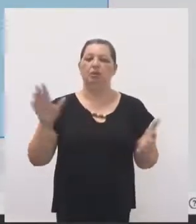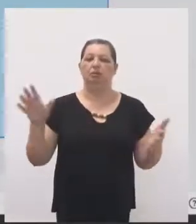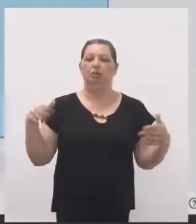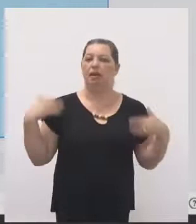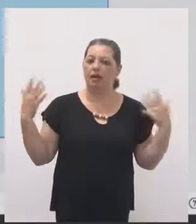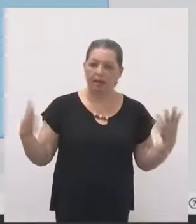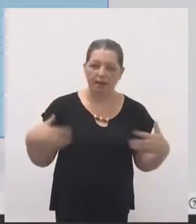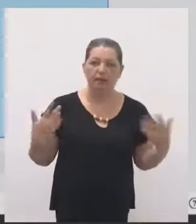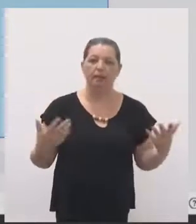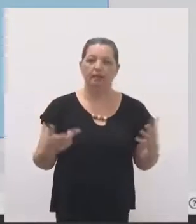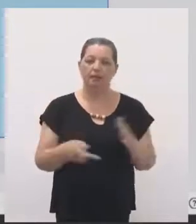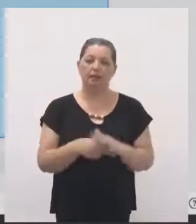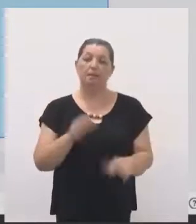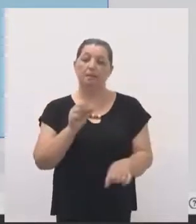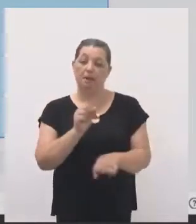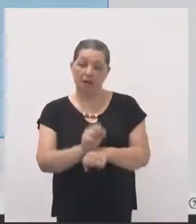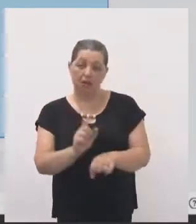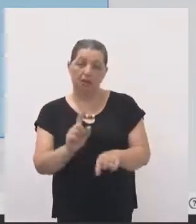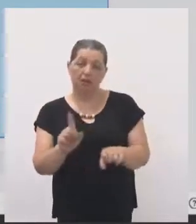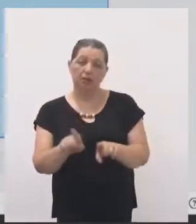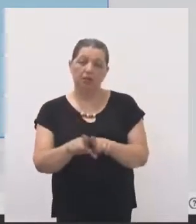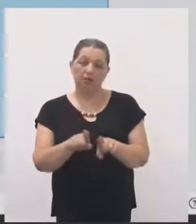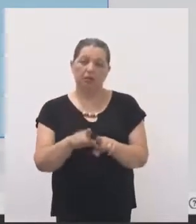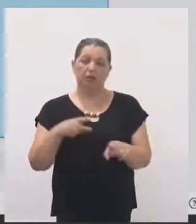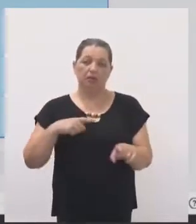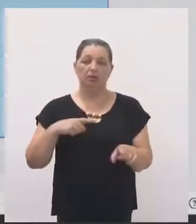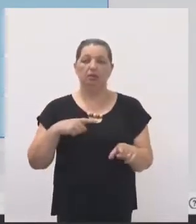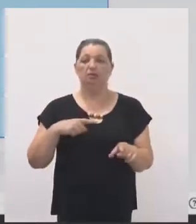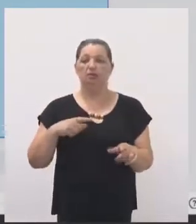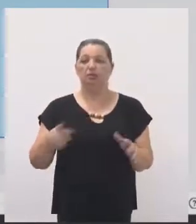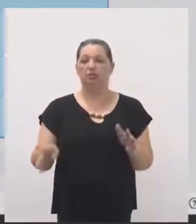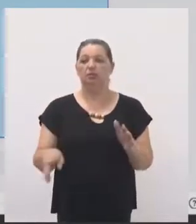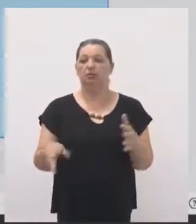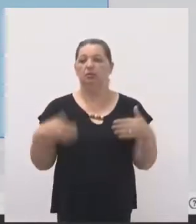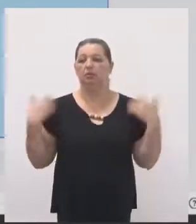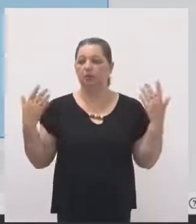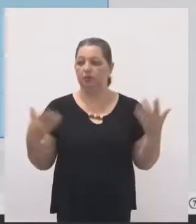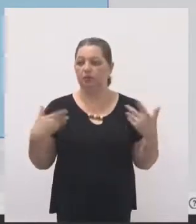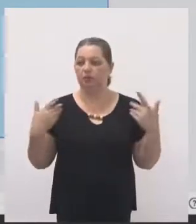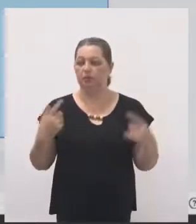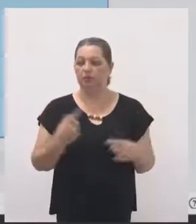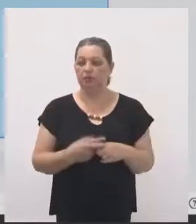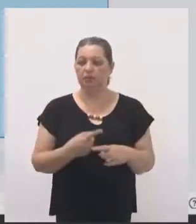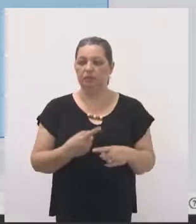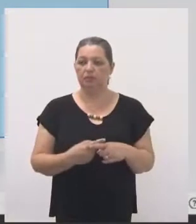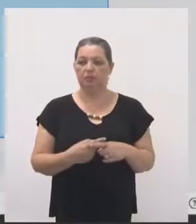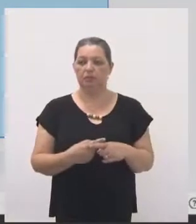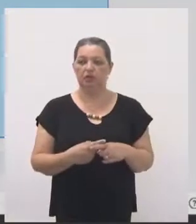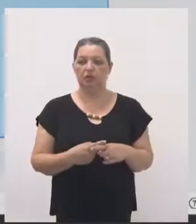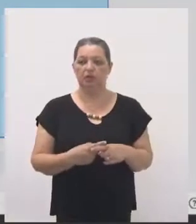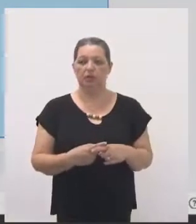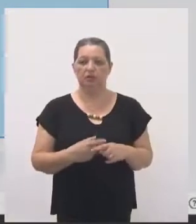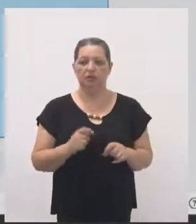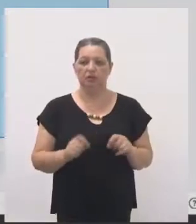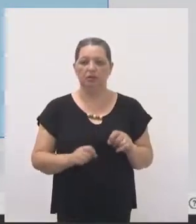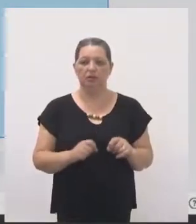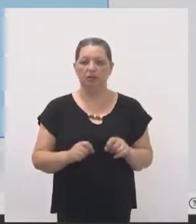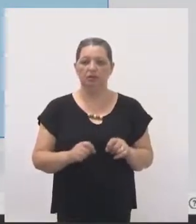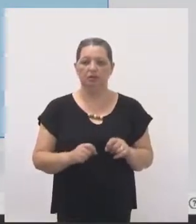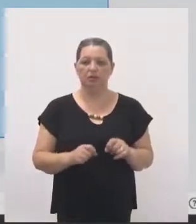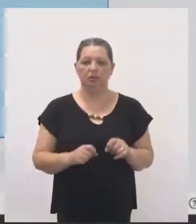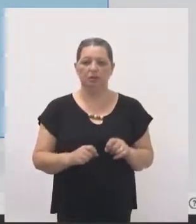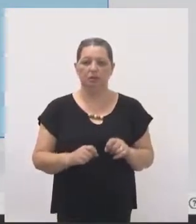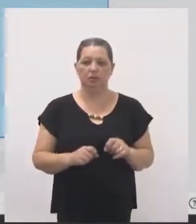que são estáticos, né? Mas ele também tem os elementos que são animados. Deixa eu limpar aqui a cor e aplicar animados. E